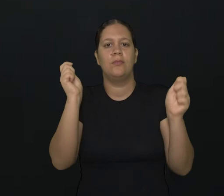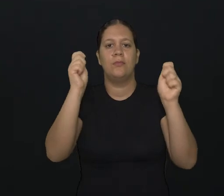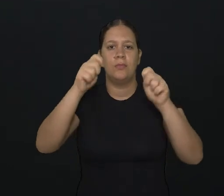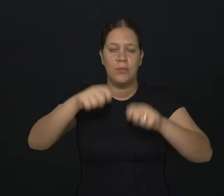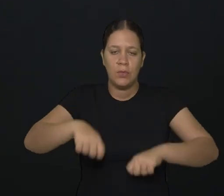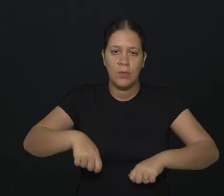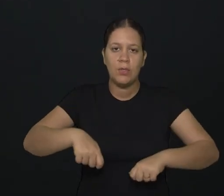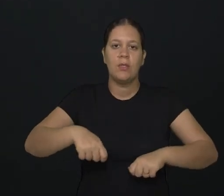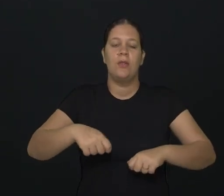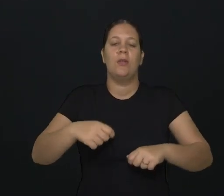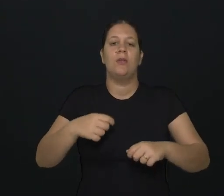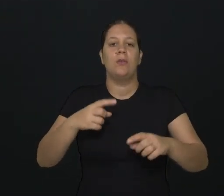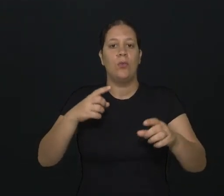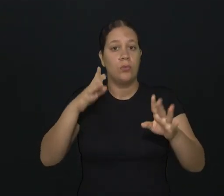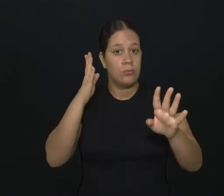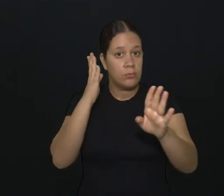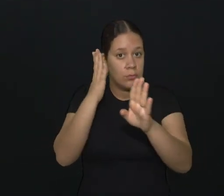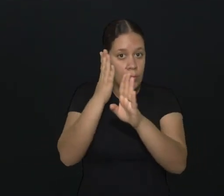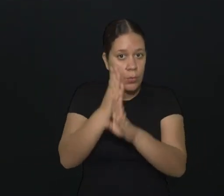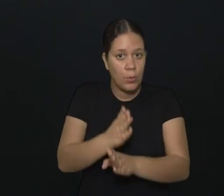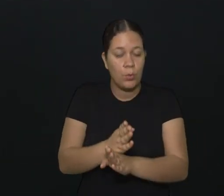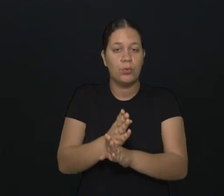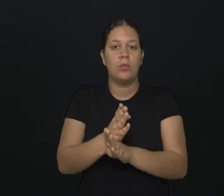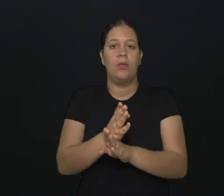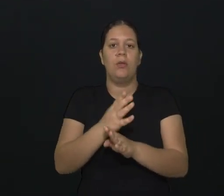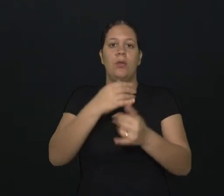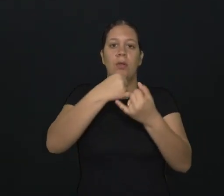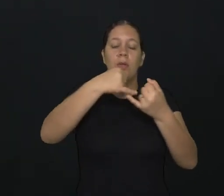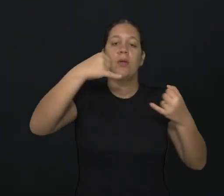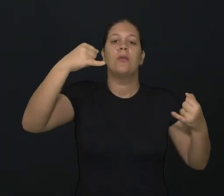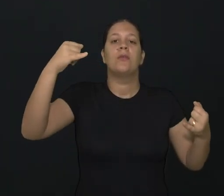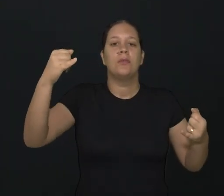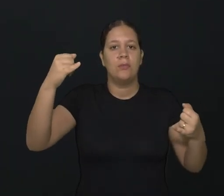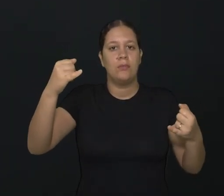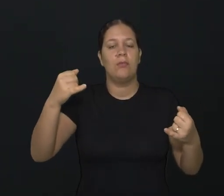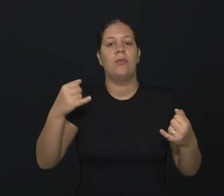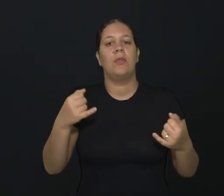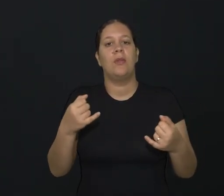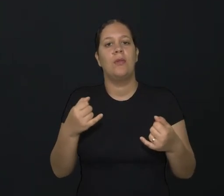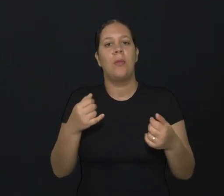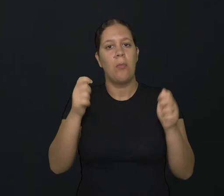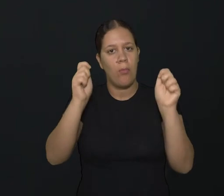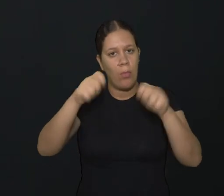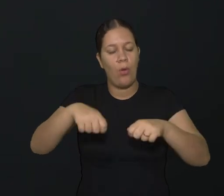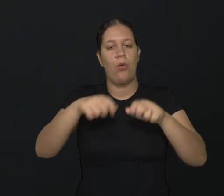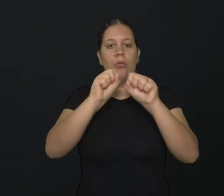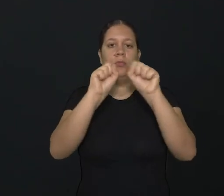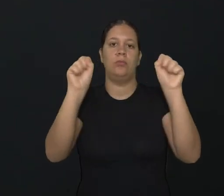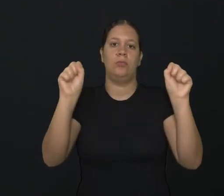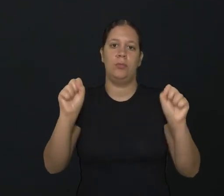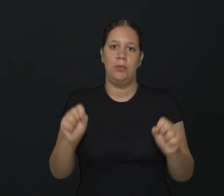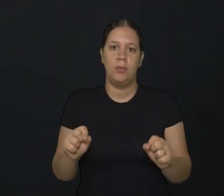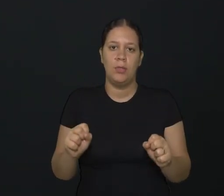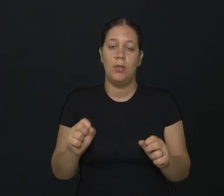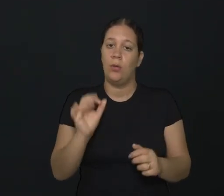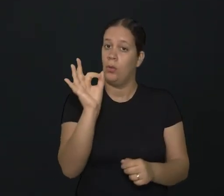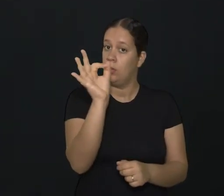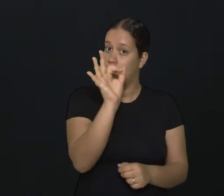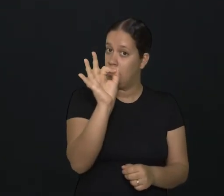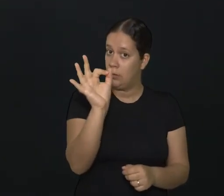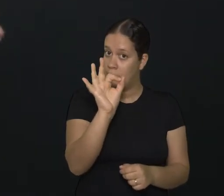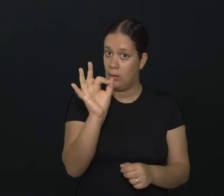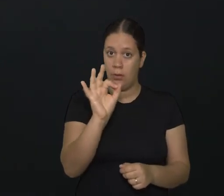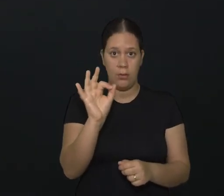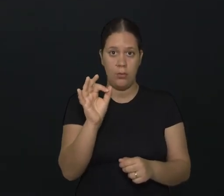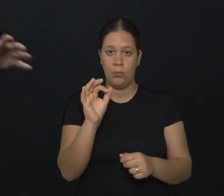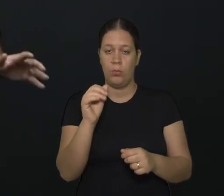possibilidades. Se as retas se encontram em apenas um ponto, esse único ponto é a solução do sistema. Se as retas não